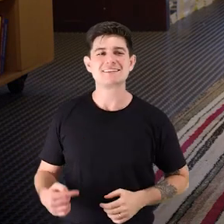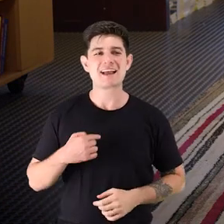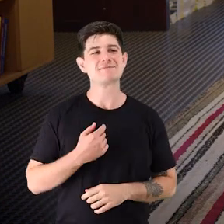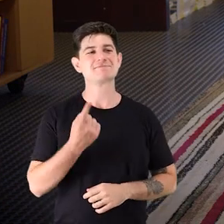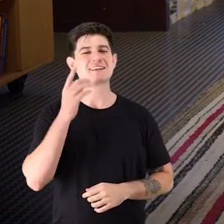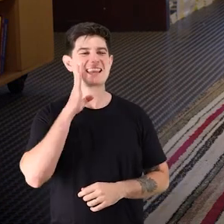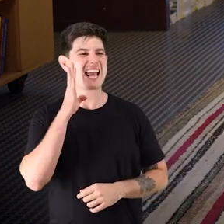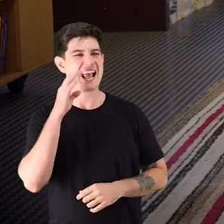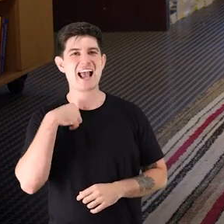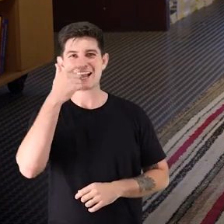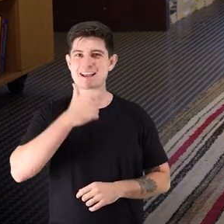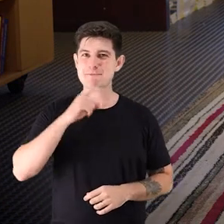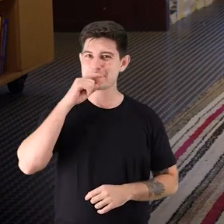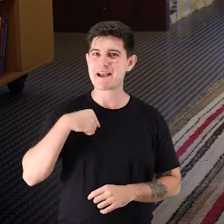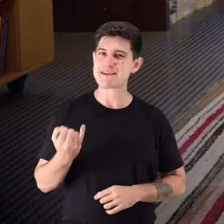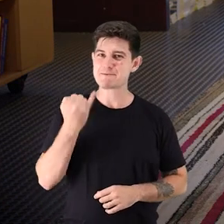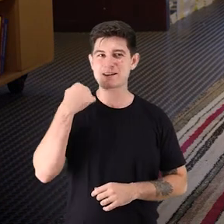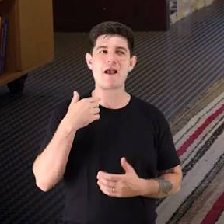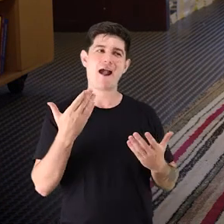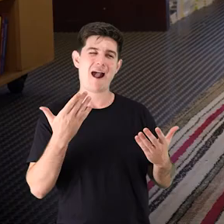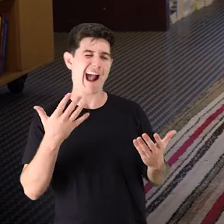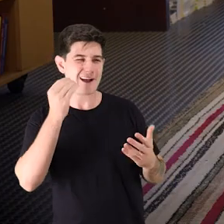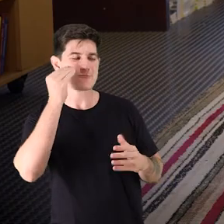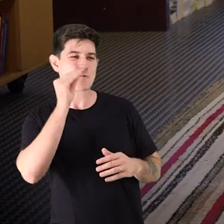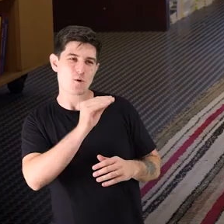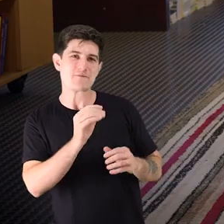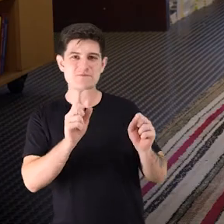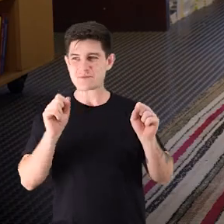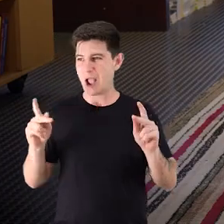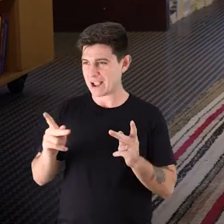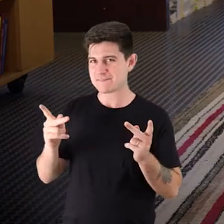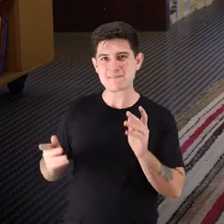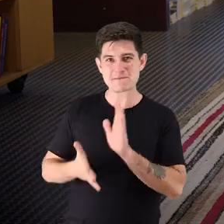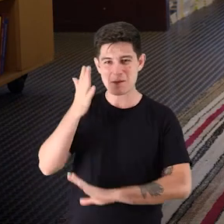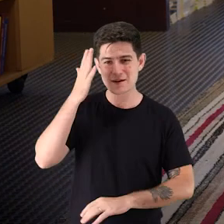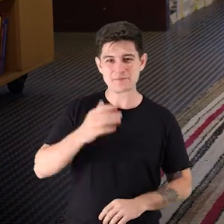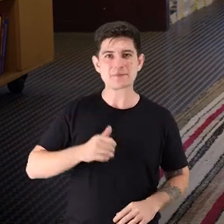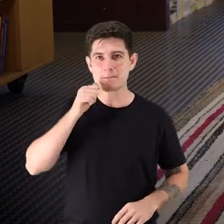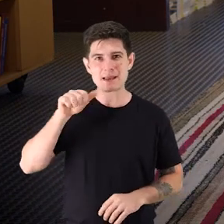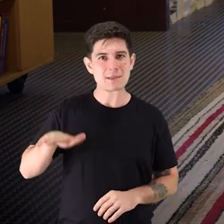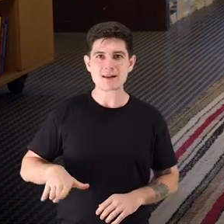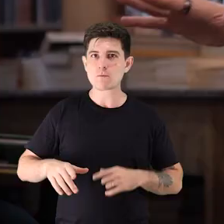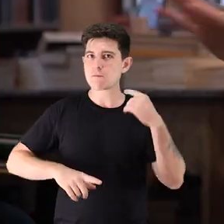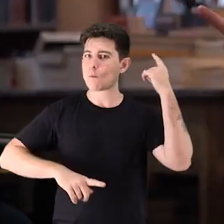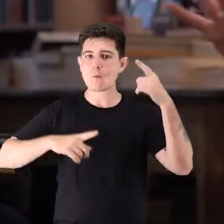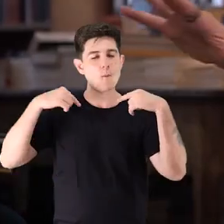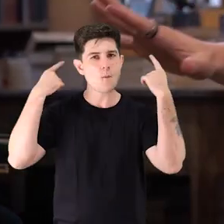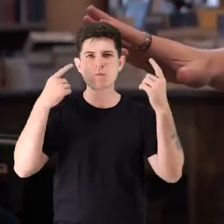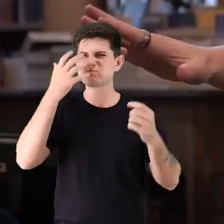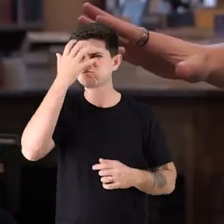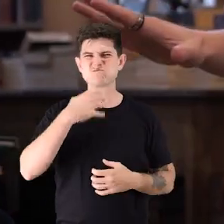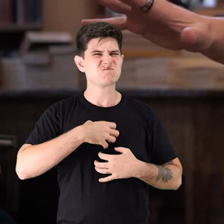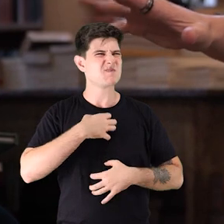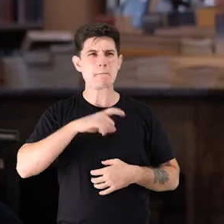papai é meu. Eu achei legal, nossa, me senti importante. Dei uma piscadinha para ela, dei um beijinho, mandei, falei, tá bom meninas, vambora. A pequena